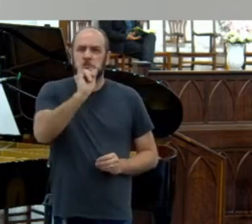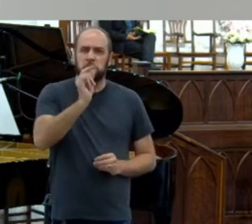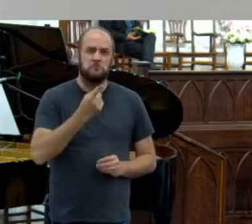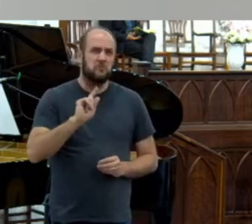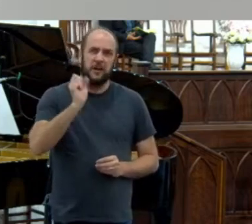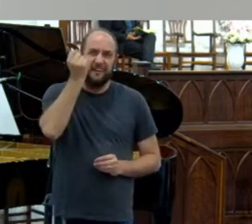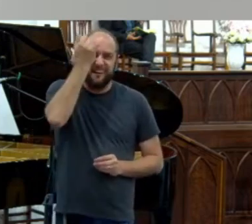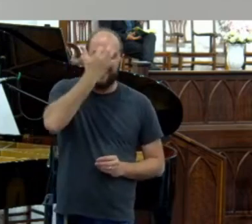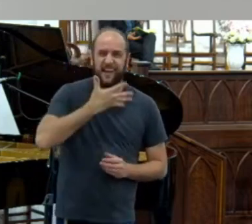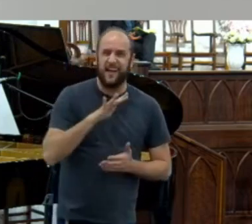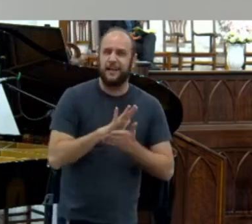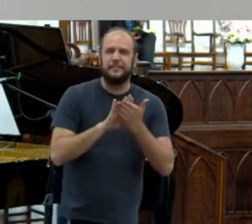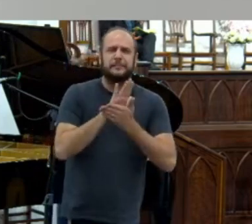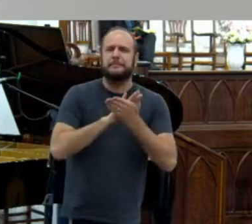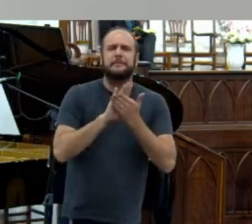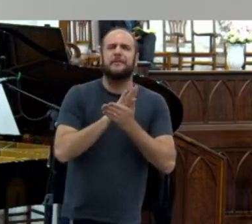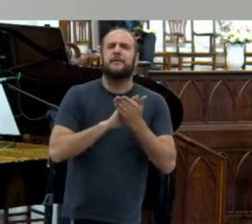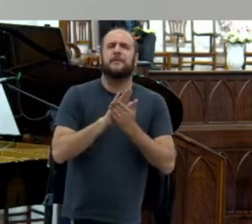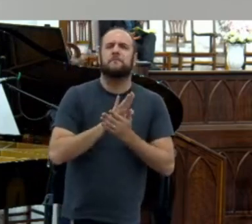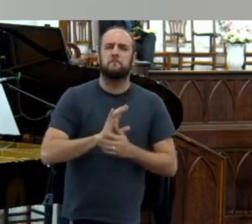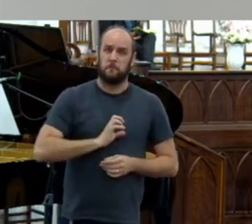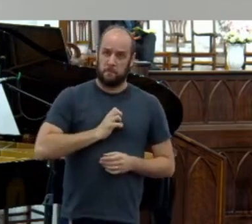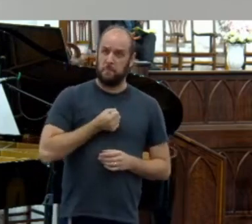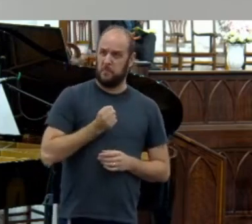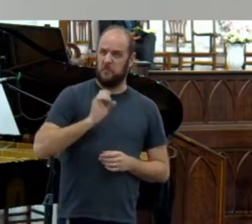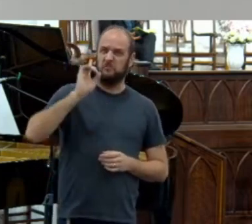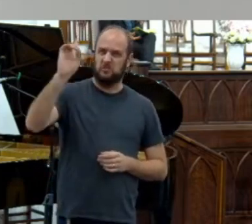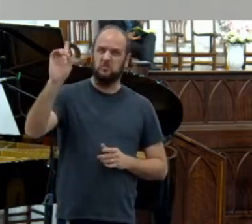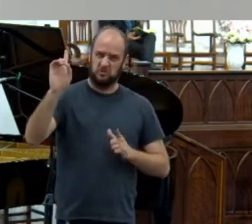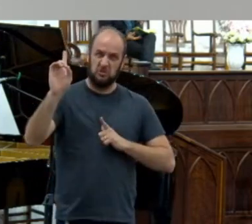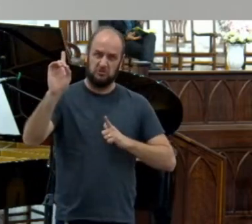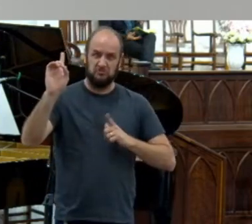da graça divina, vocês odeiam a Deus.